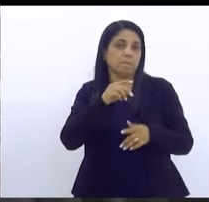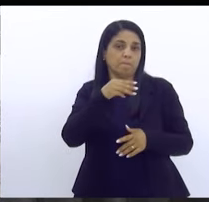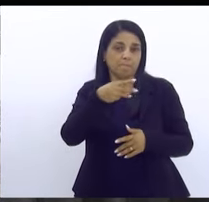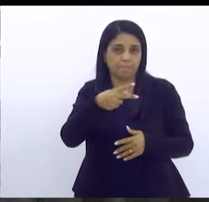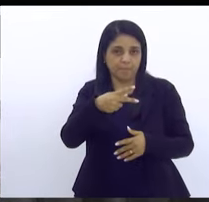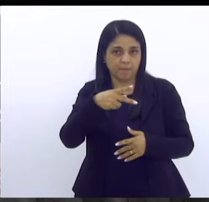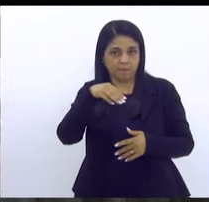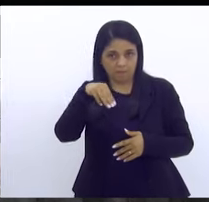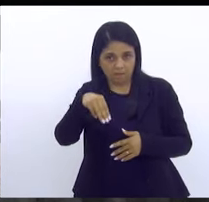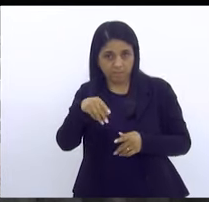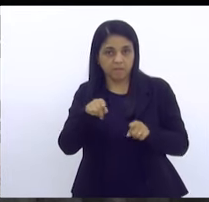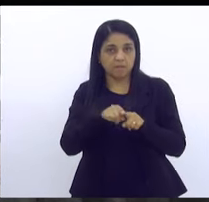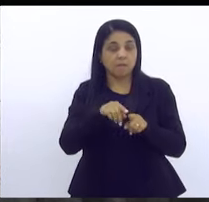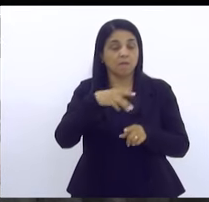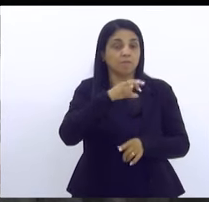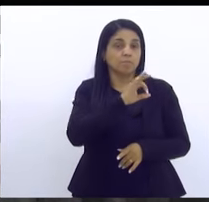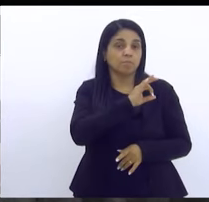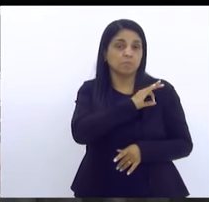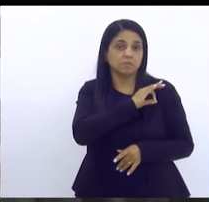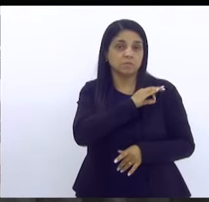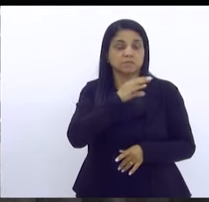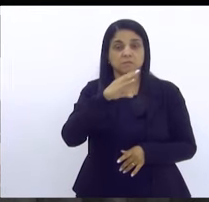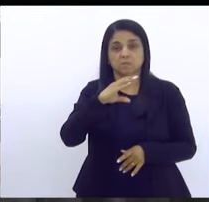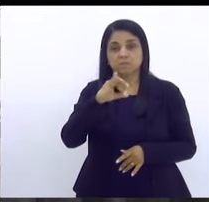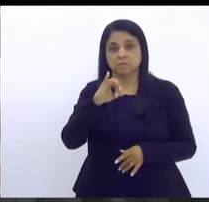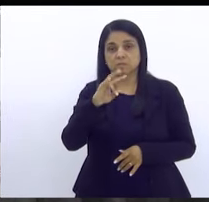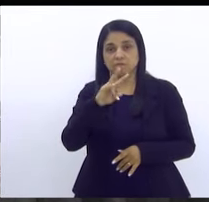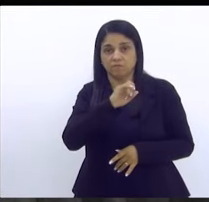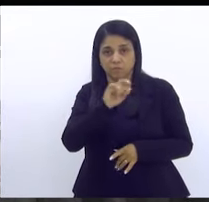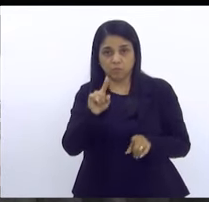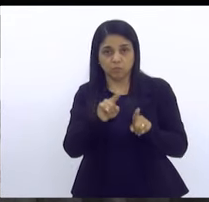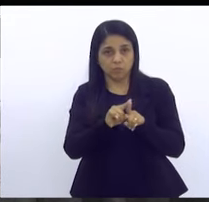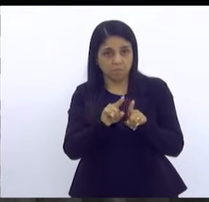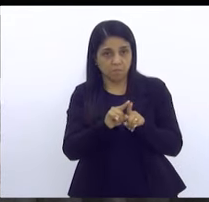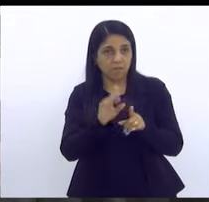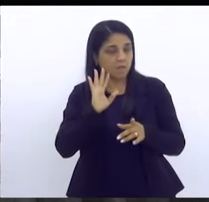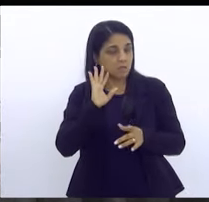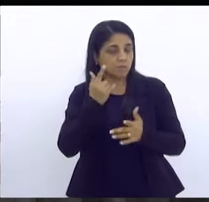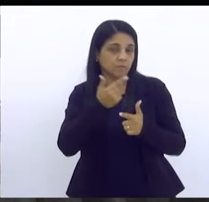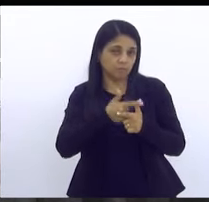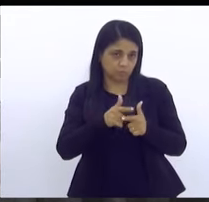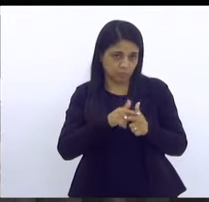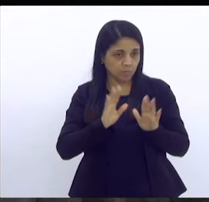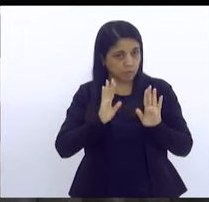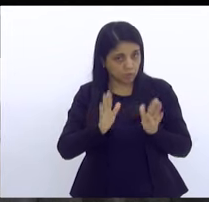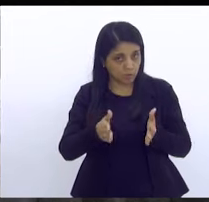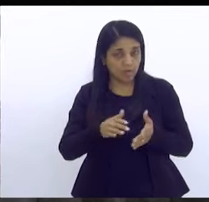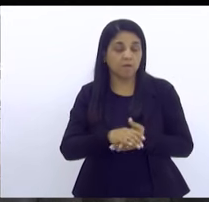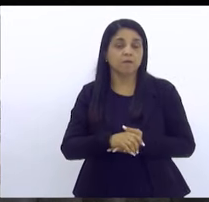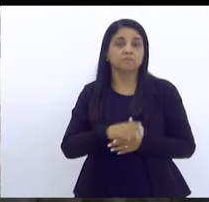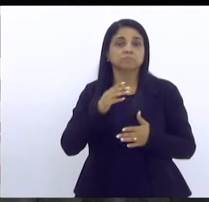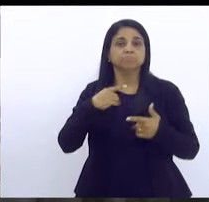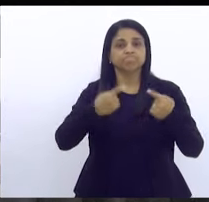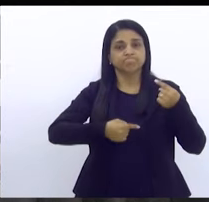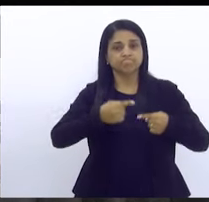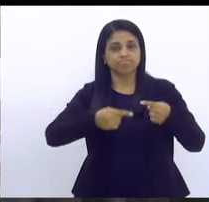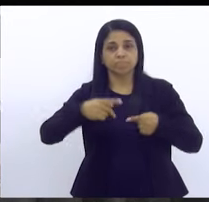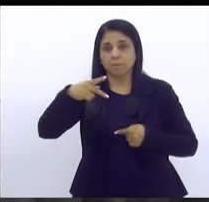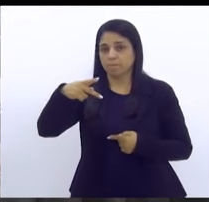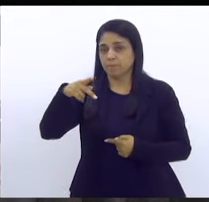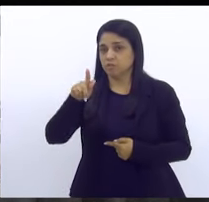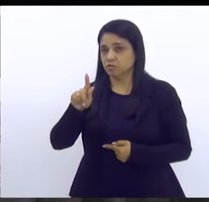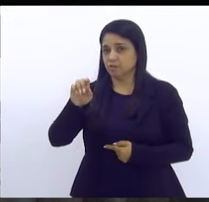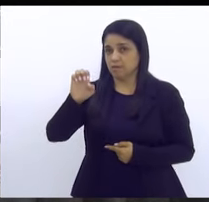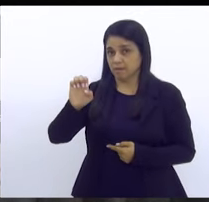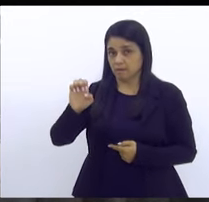Polícia Civil. Estamos aí travando um debate com a PGE para uma reunião que se